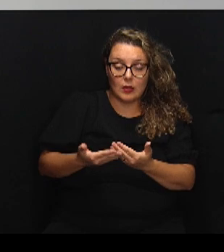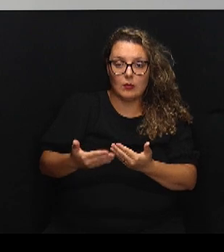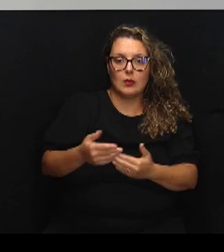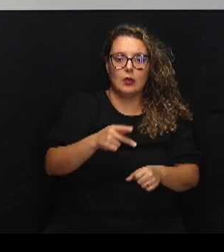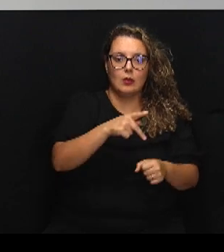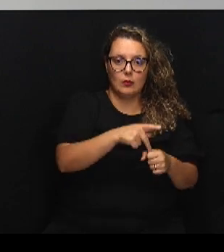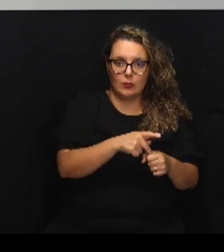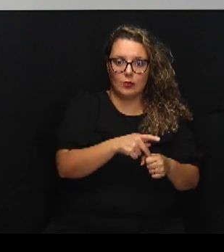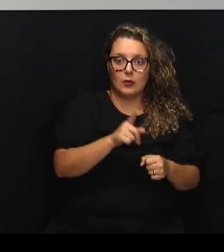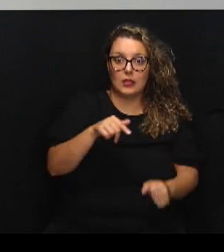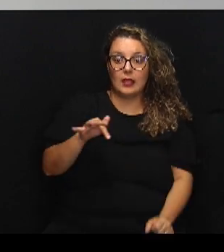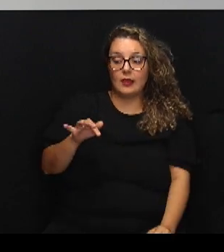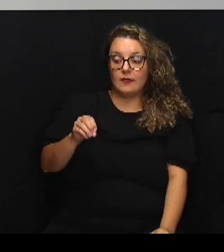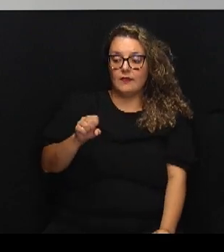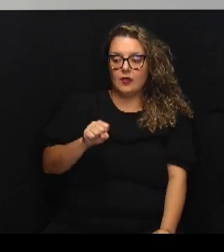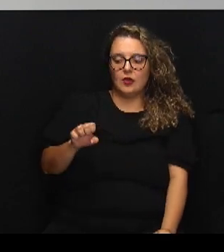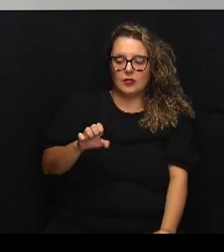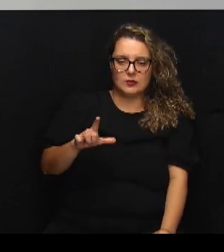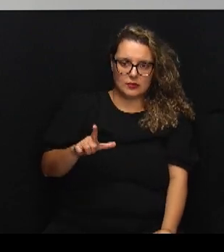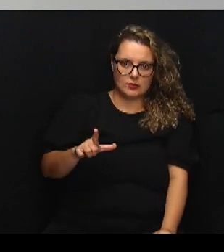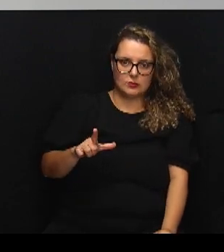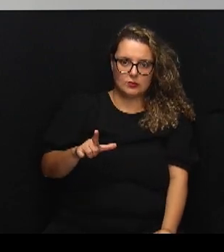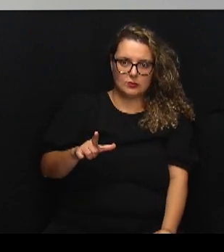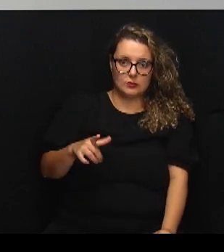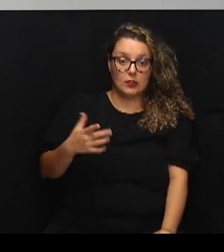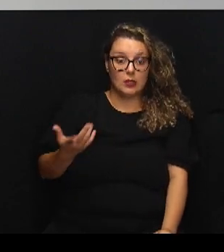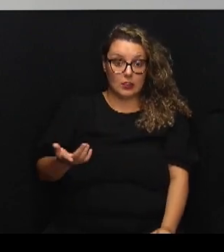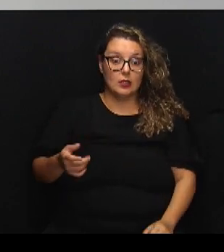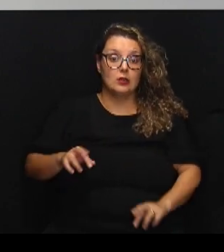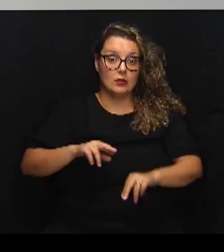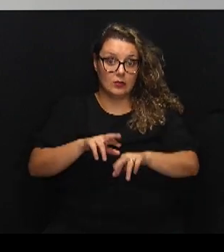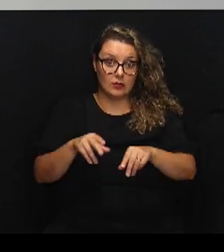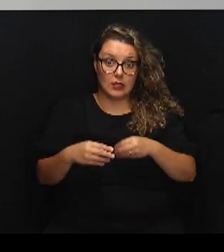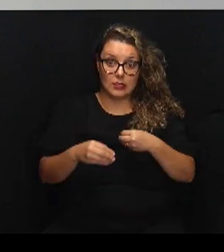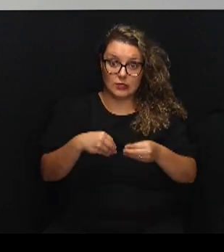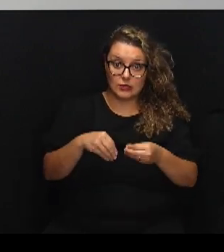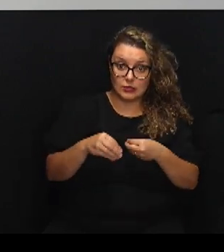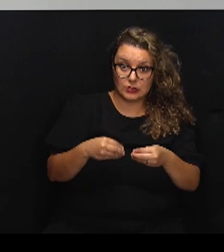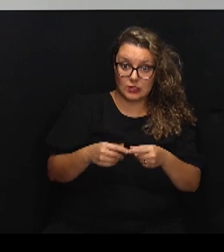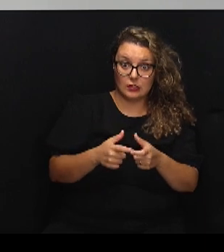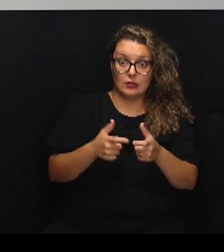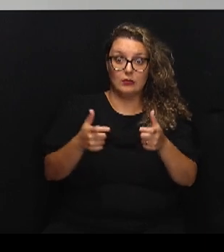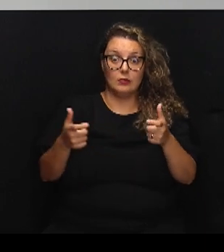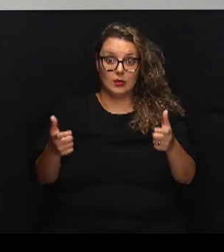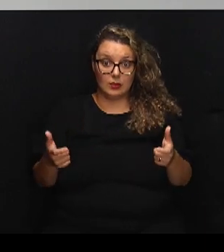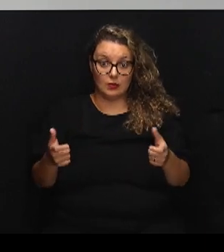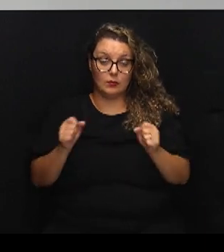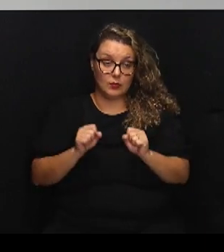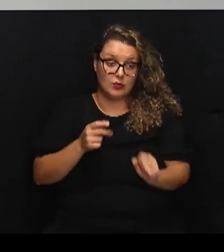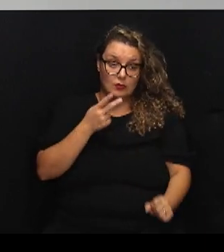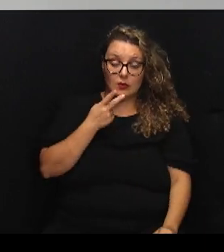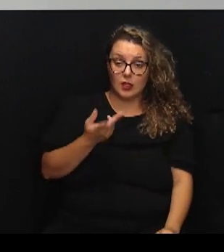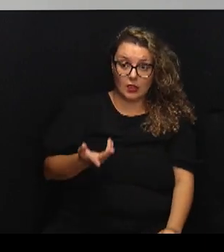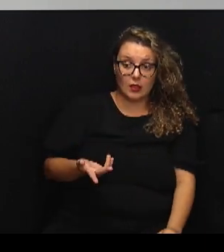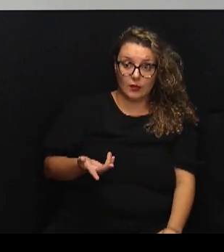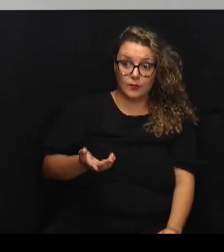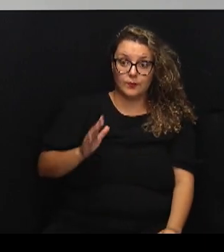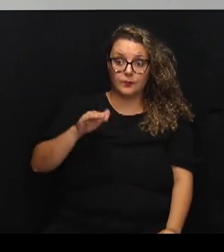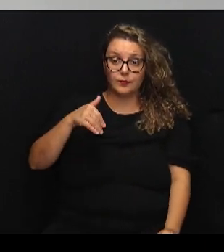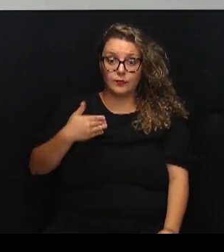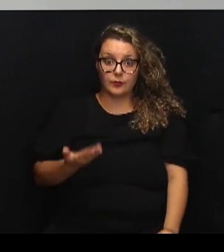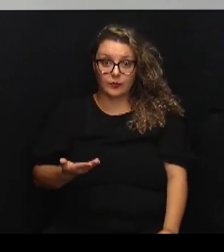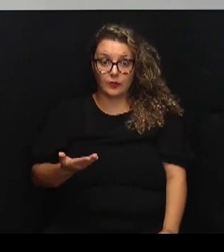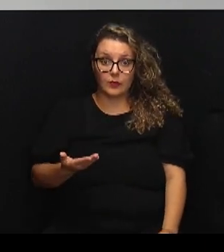partir do precursor petróleo, né? Uma fonte fóssil, tá? E muitos desses plásticos, né? A maioria, eu